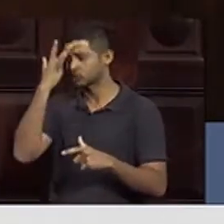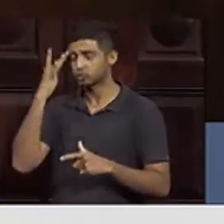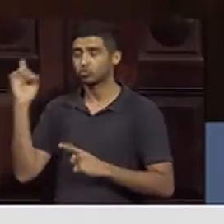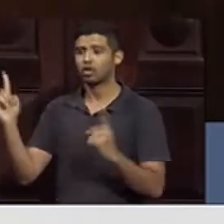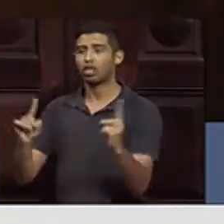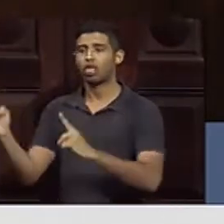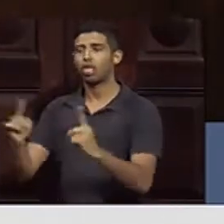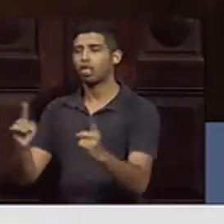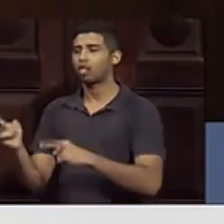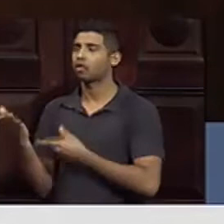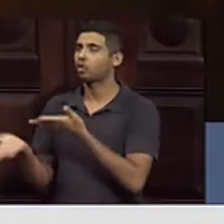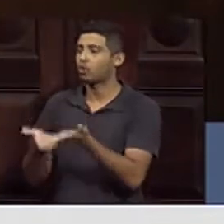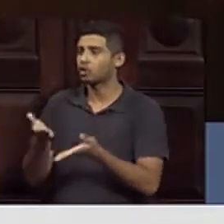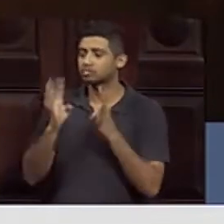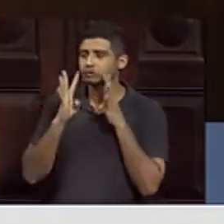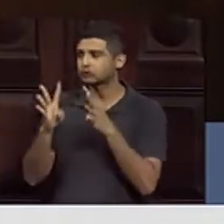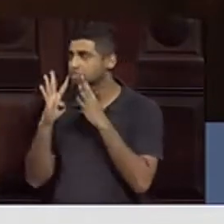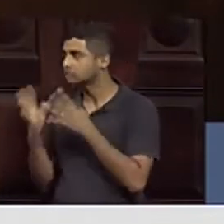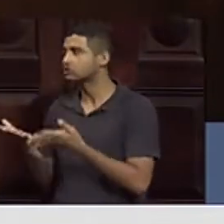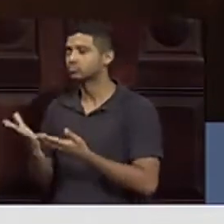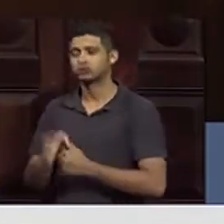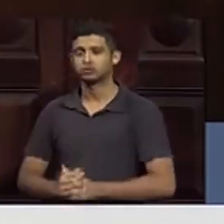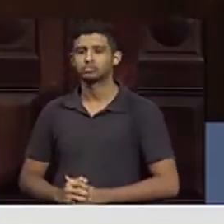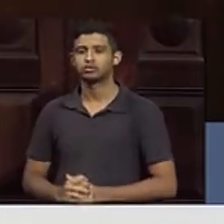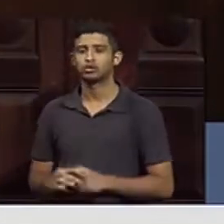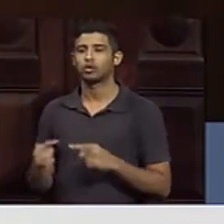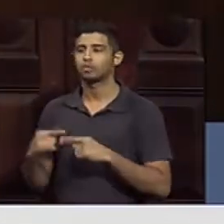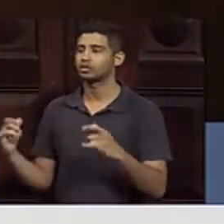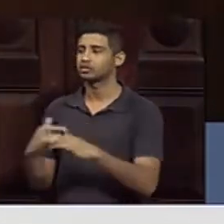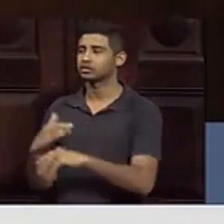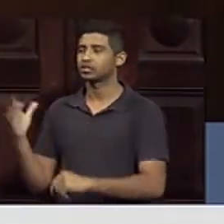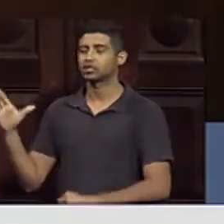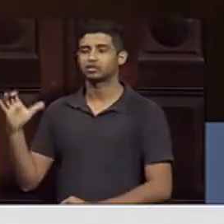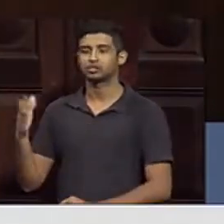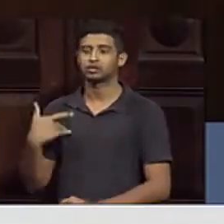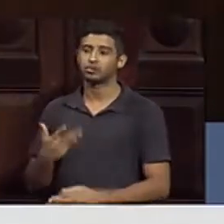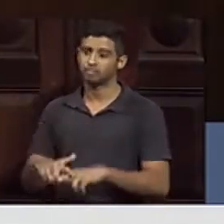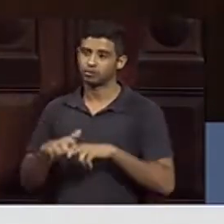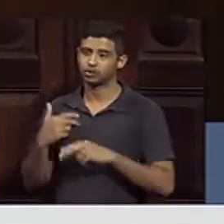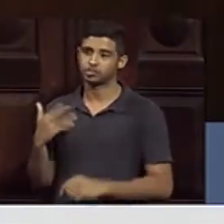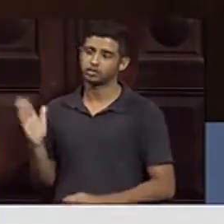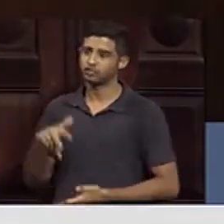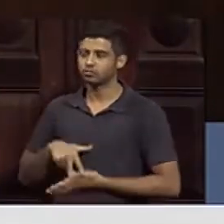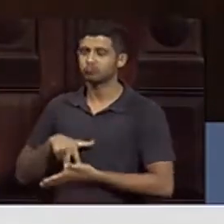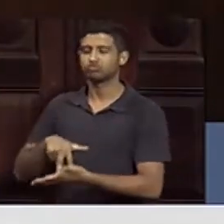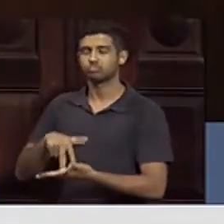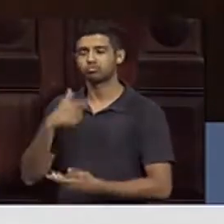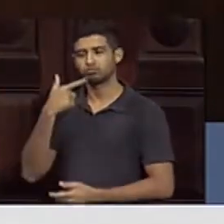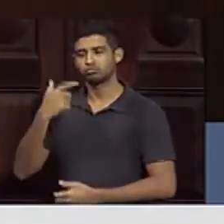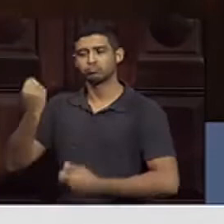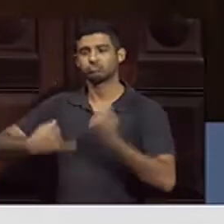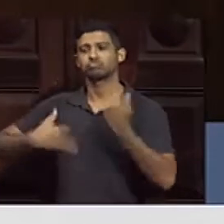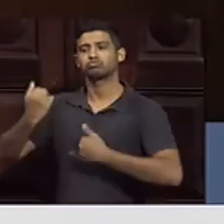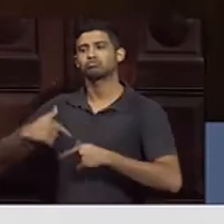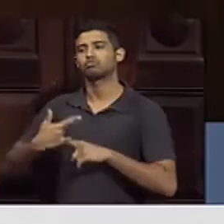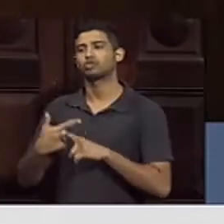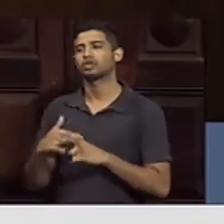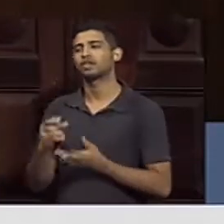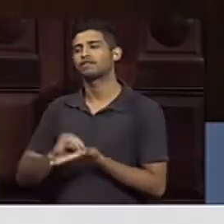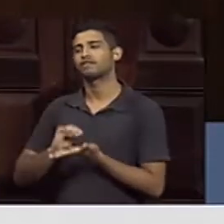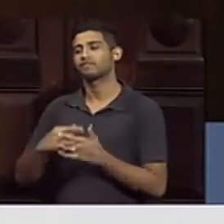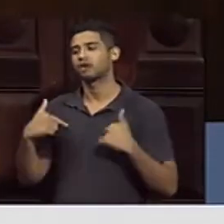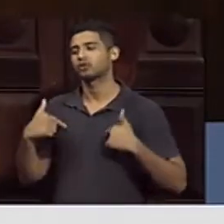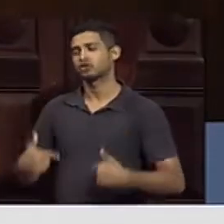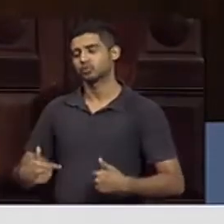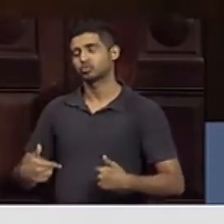pessoas com sofrimento psíquico da cidade de Niterói. Então é por isso que eu me indigno, porque se somam atitudes da